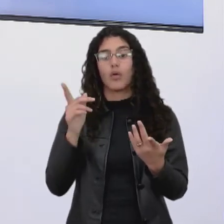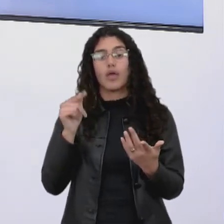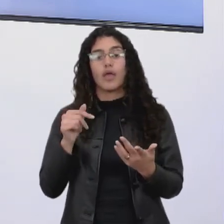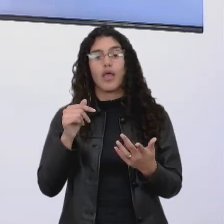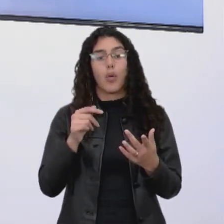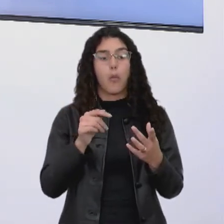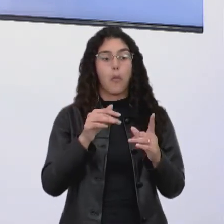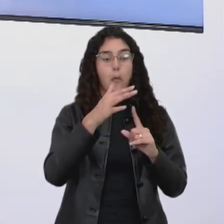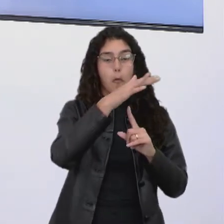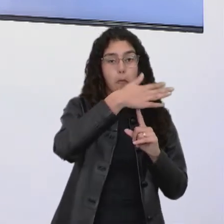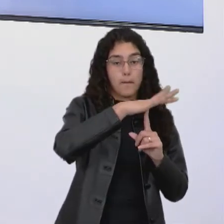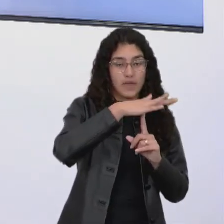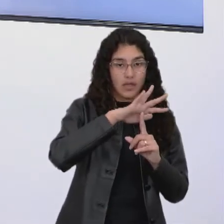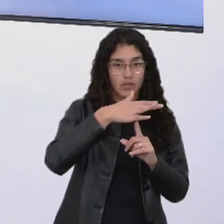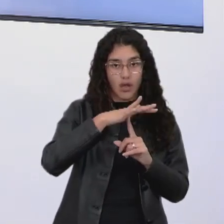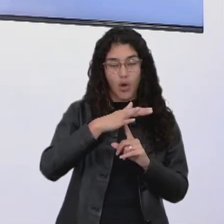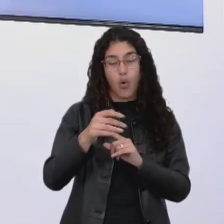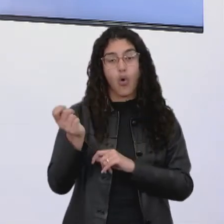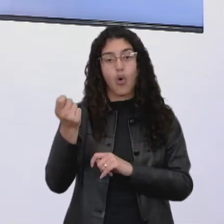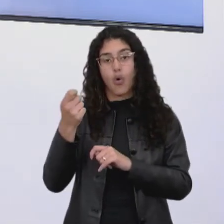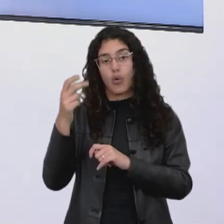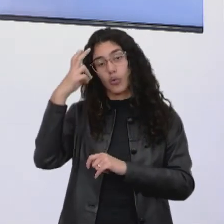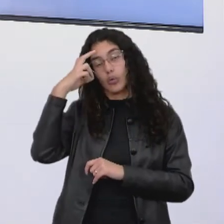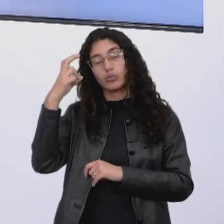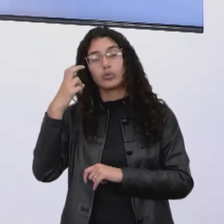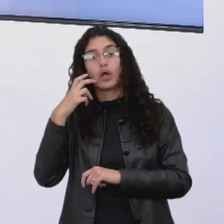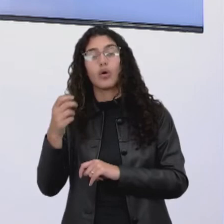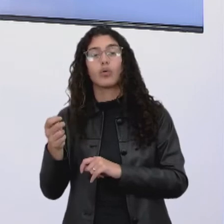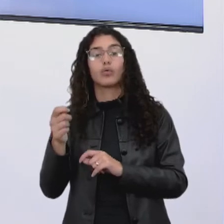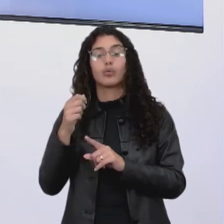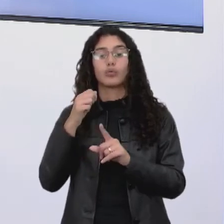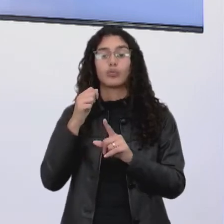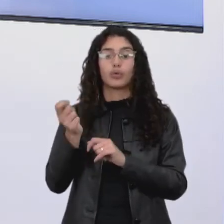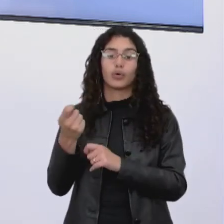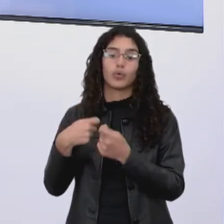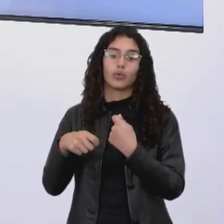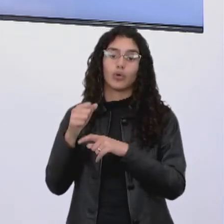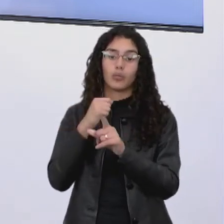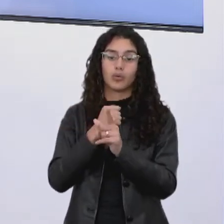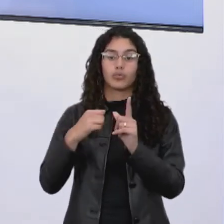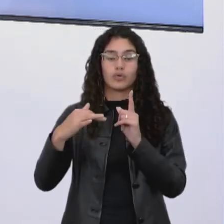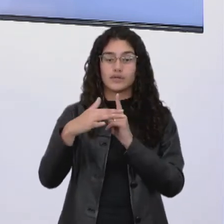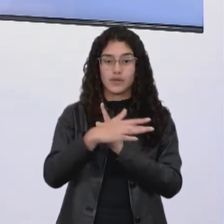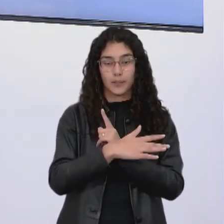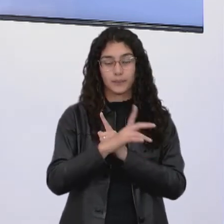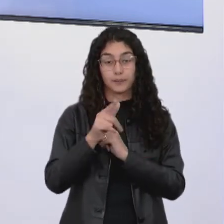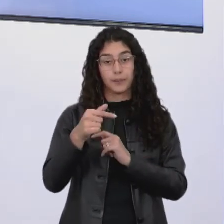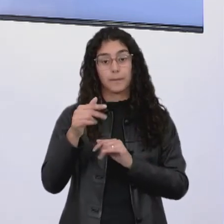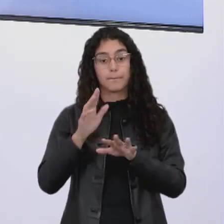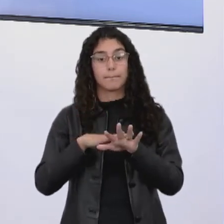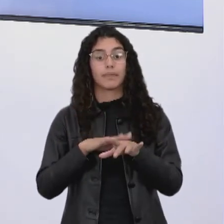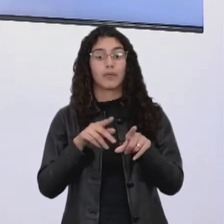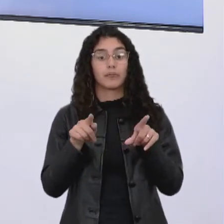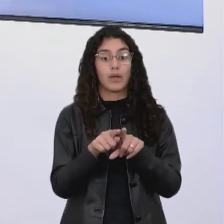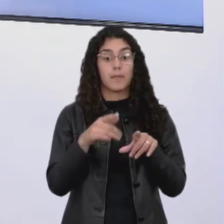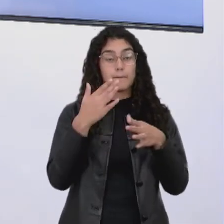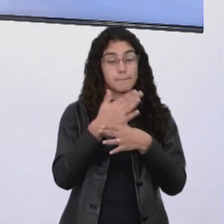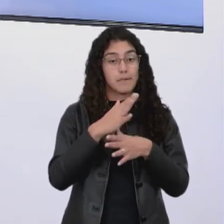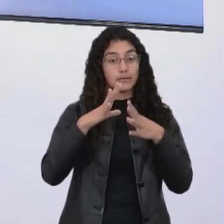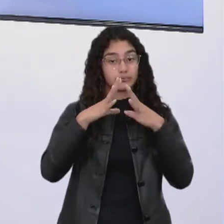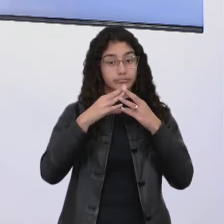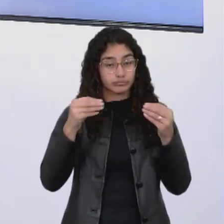o ambiental, cultural, econômico e socialmente sustentável. Porque a partir do momento que para a erradicação da